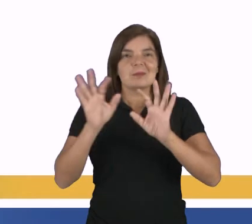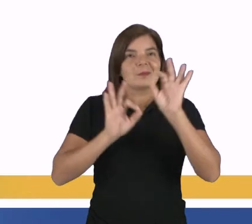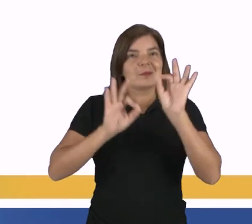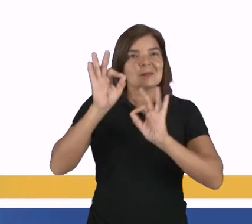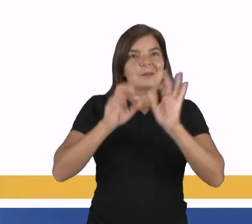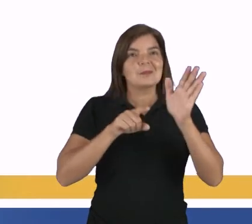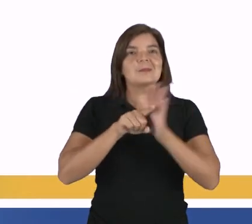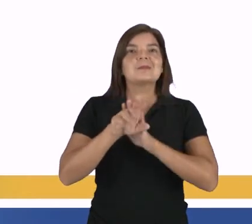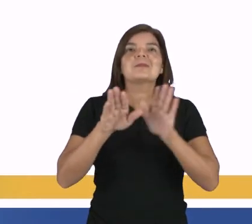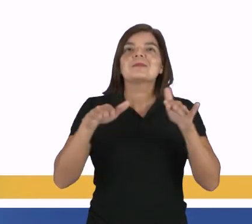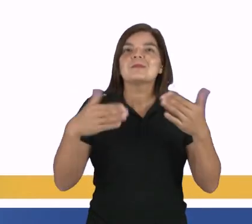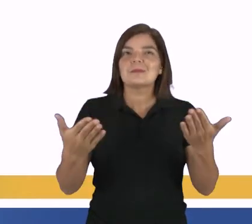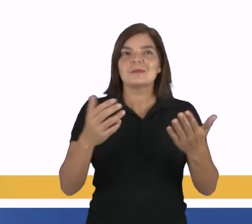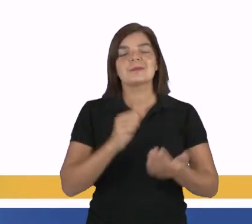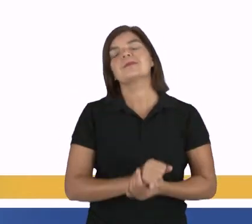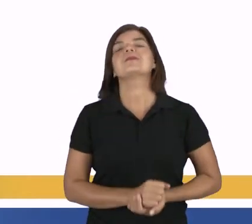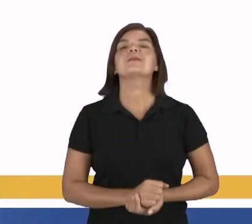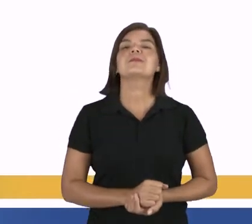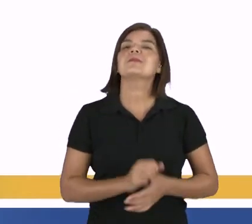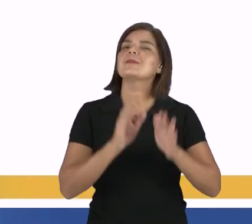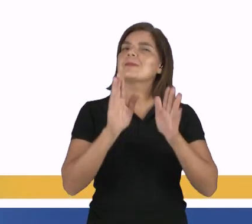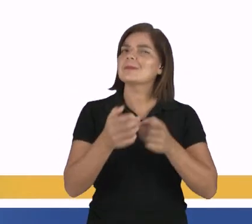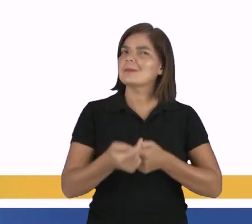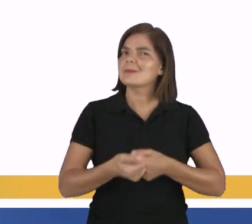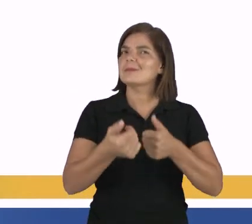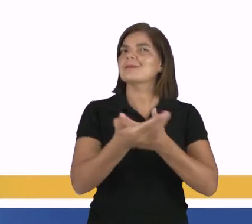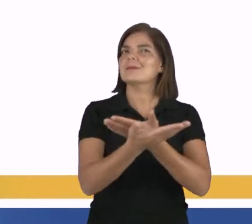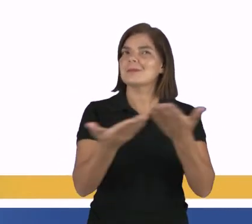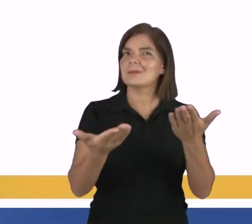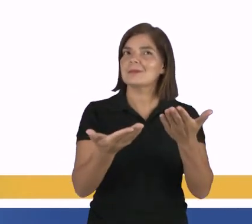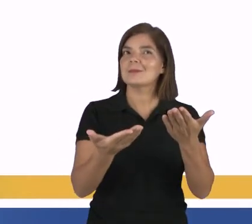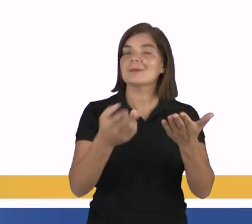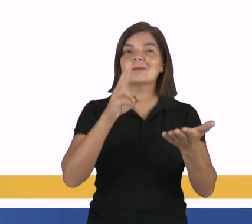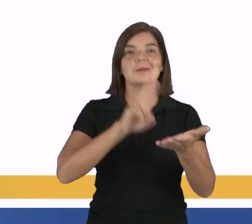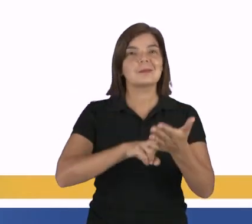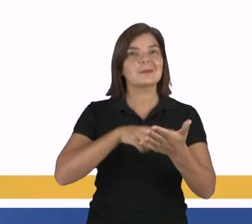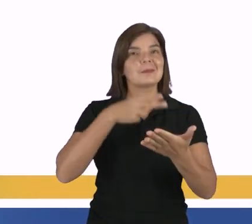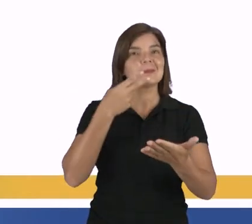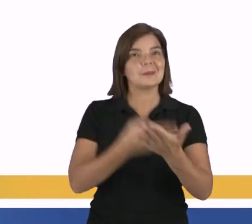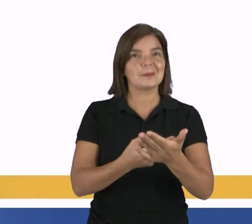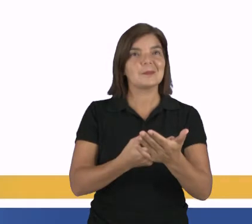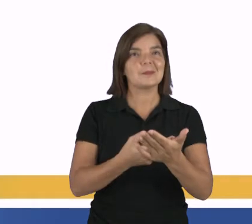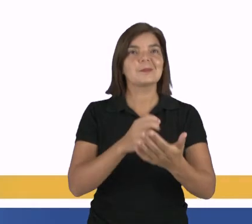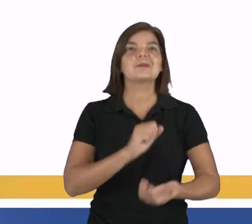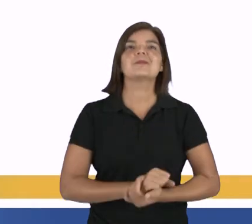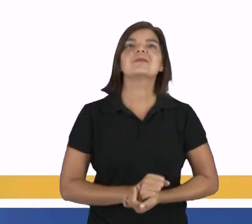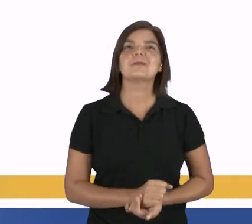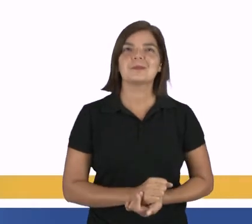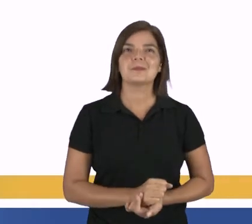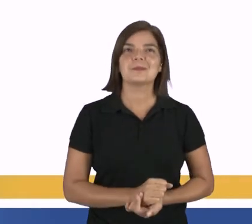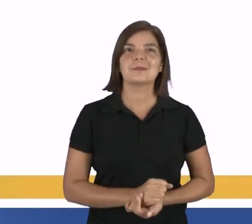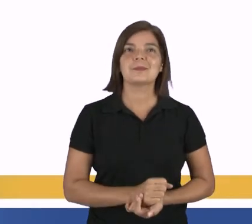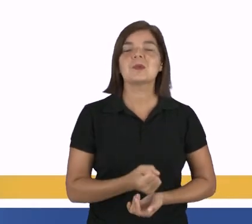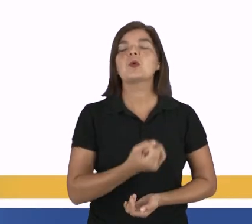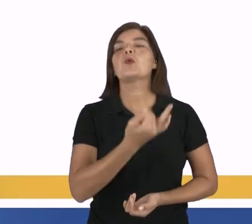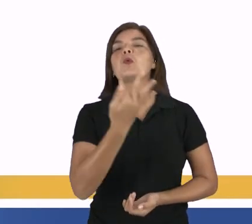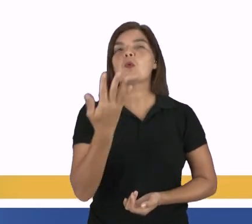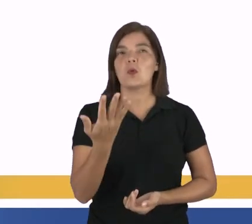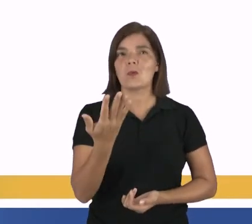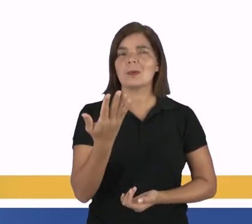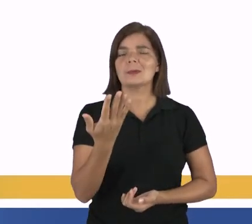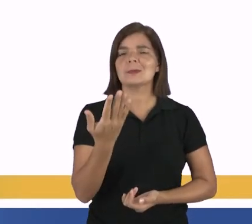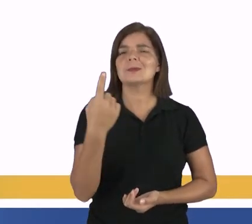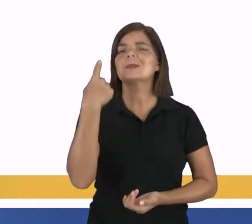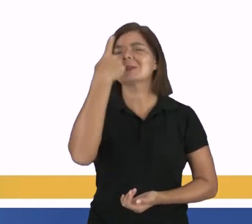essa pergunta? Embaixo já tem uma dica para você, que é a tradução. Quanto leva para consertar um